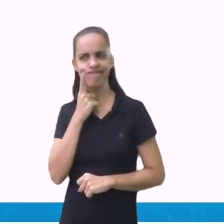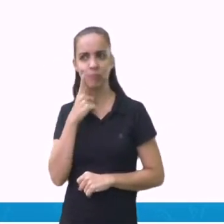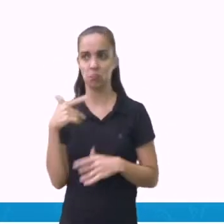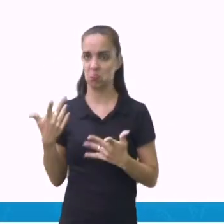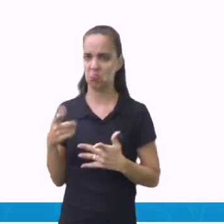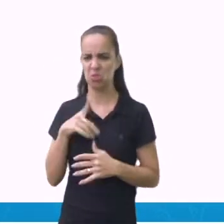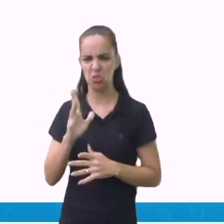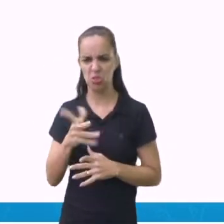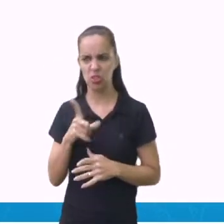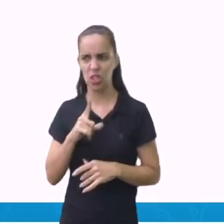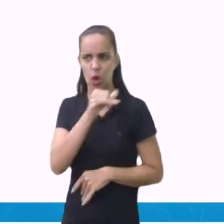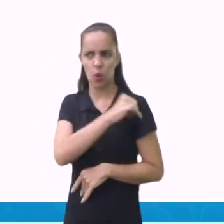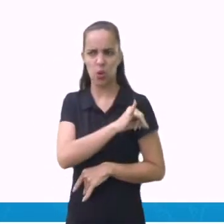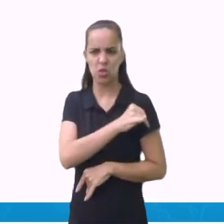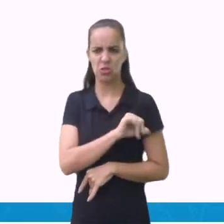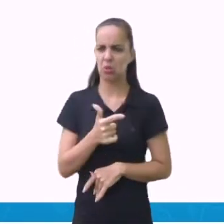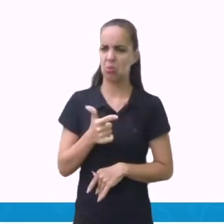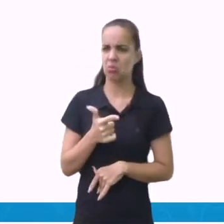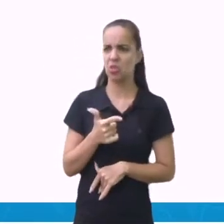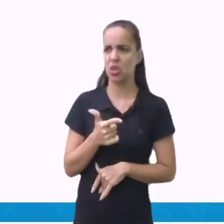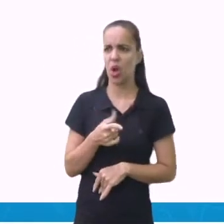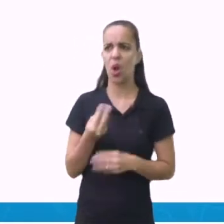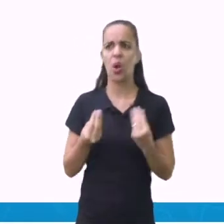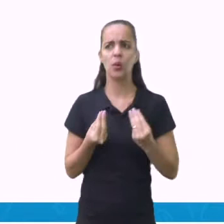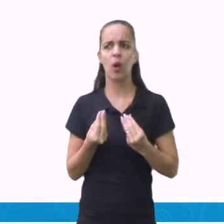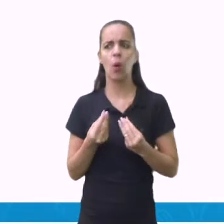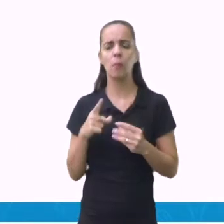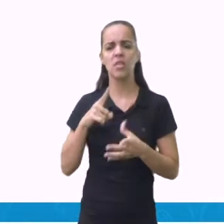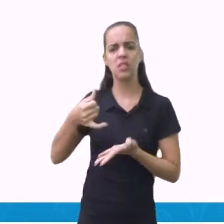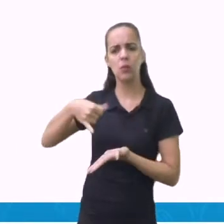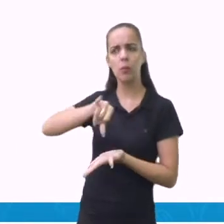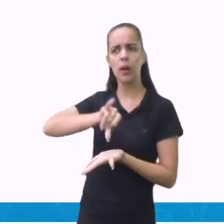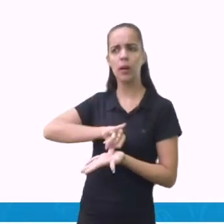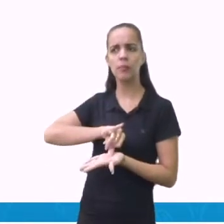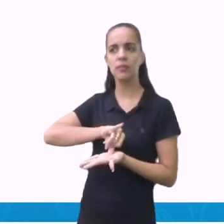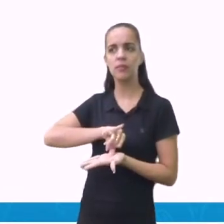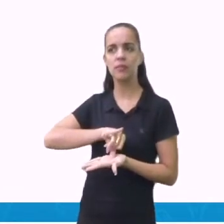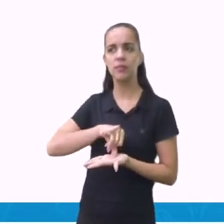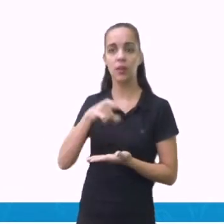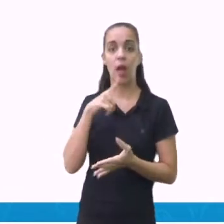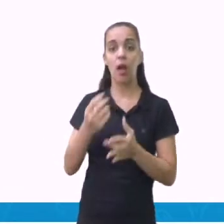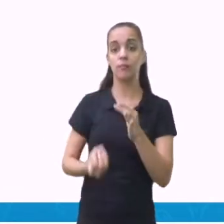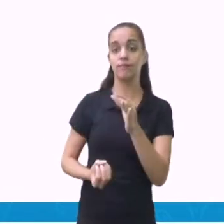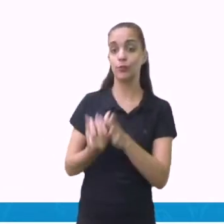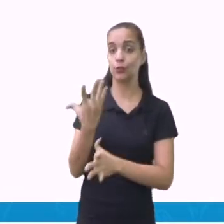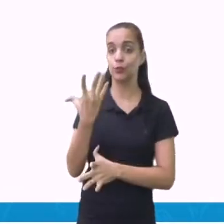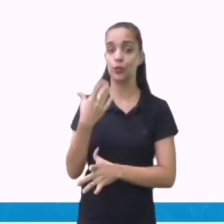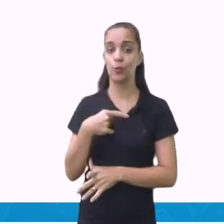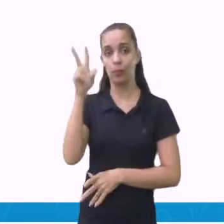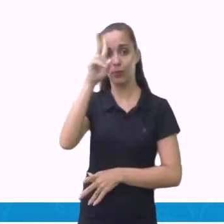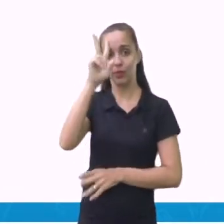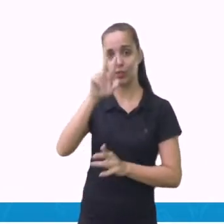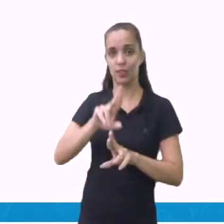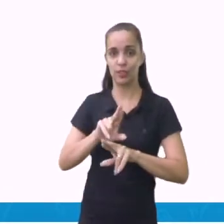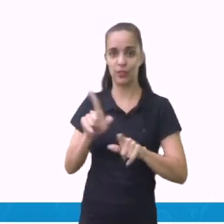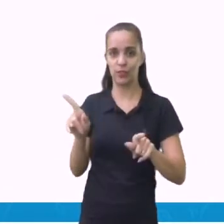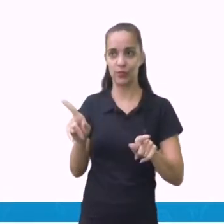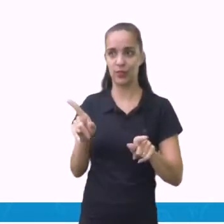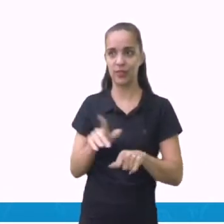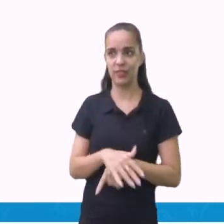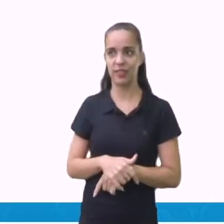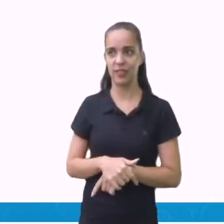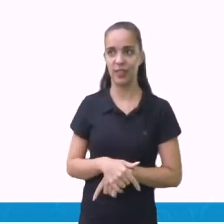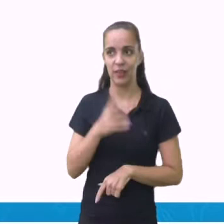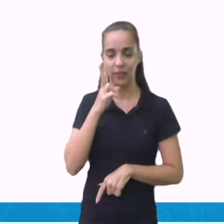o Rio de Janeiro já existia e passou a ser uma capital. Brasília tem uma história diferente, vamos conhecer. Olha lá, a gente